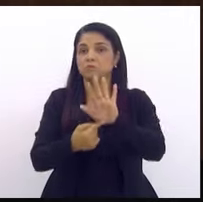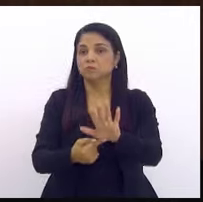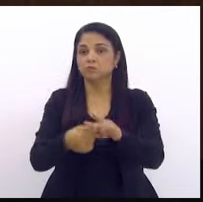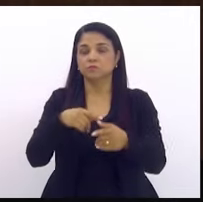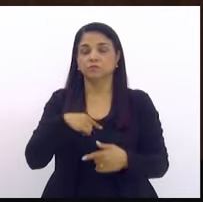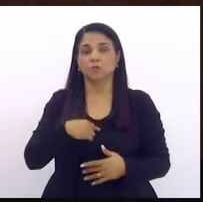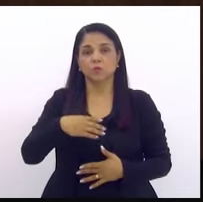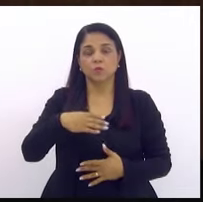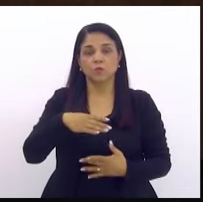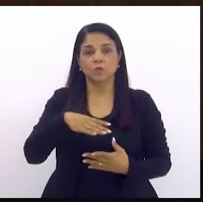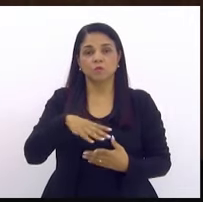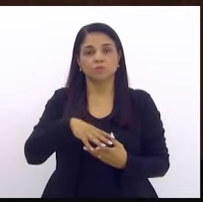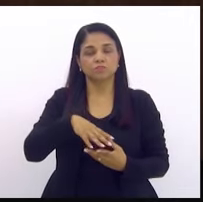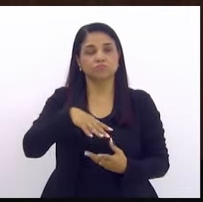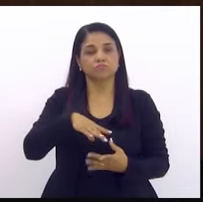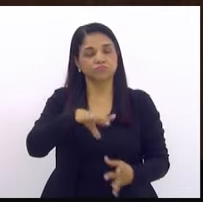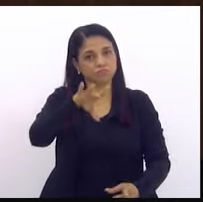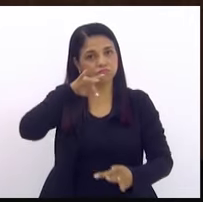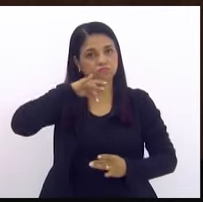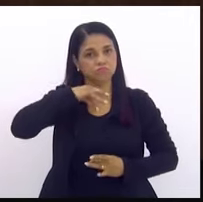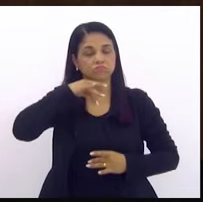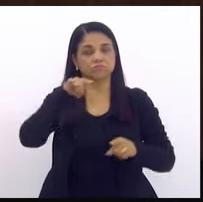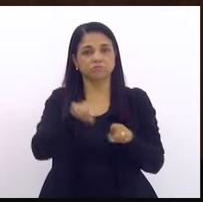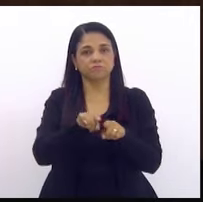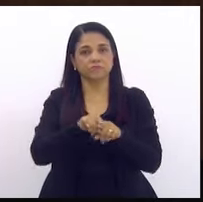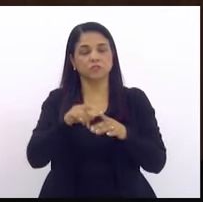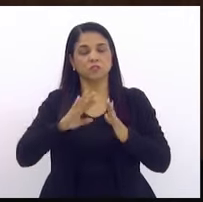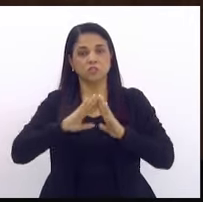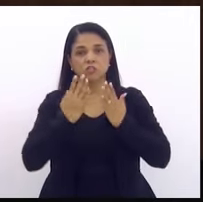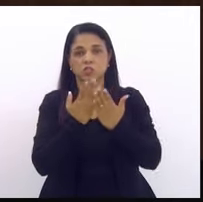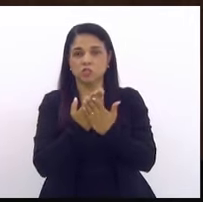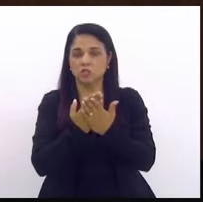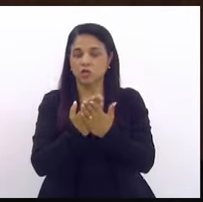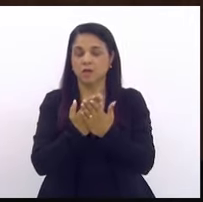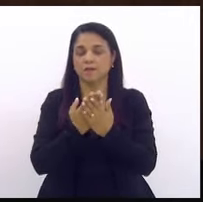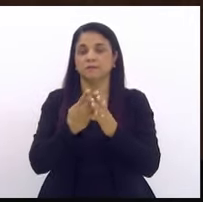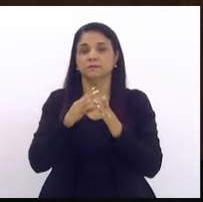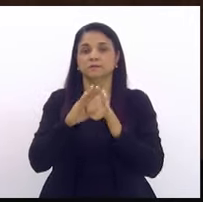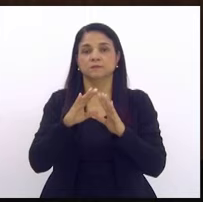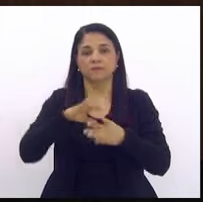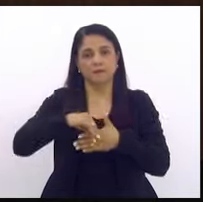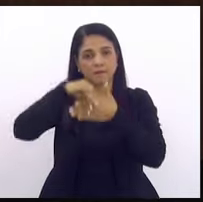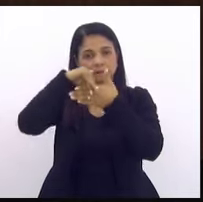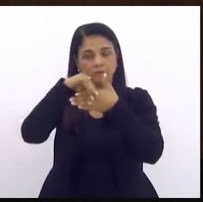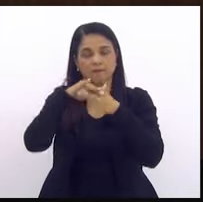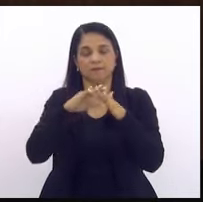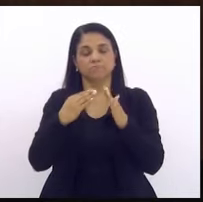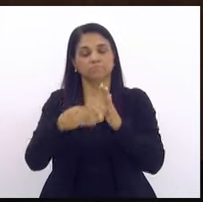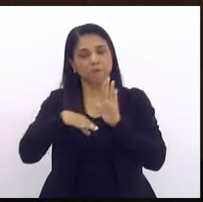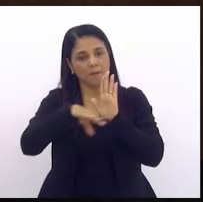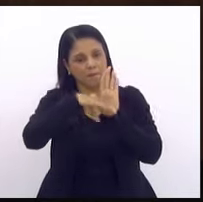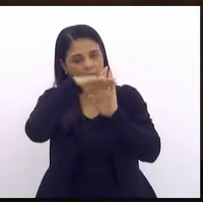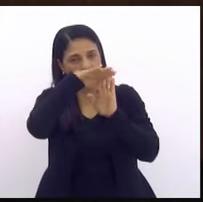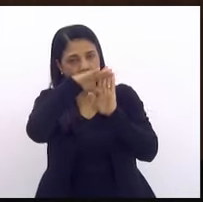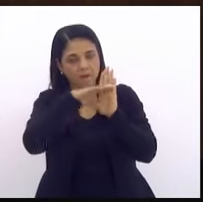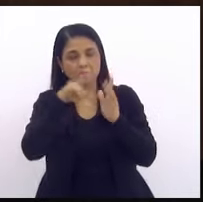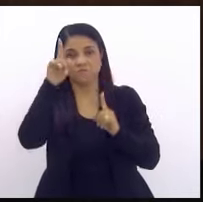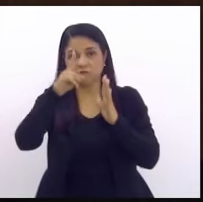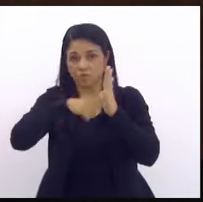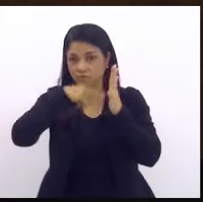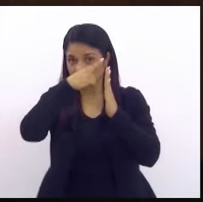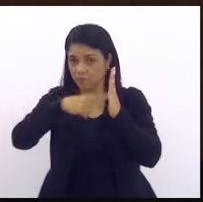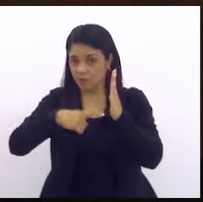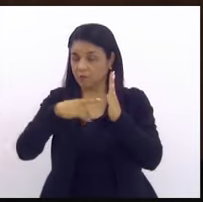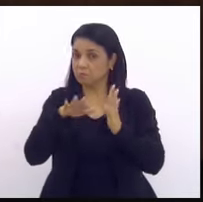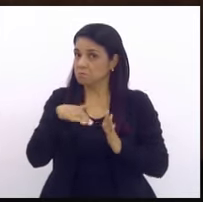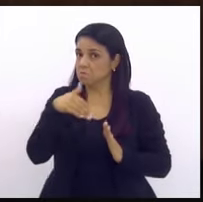espírito democrático no Colégio de Líderes e conseguiu chegar a um bom termo para que a gente avance nas pautas dos vetos da melhor